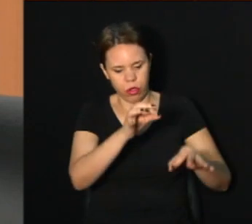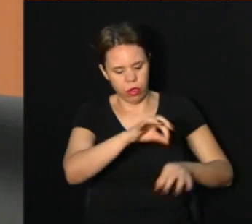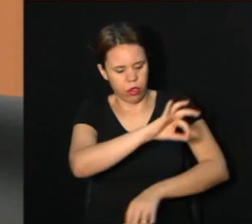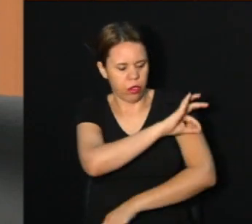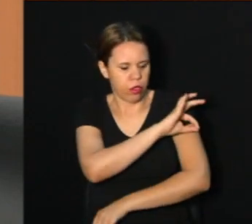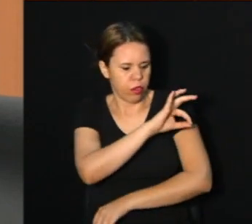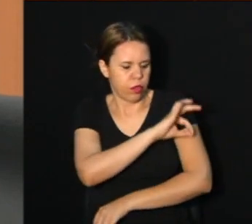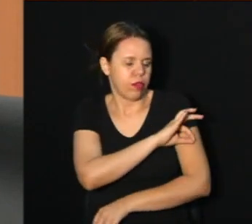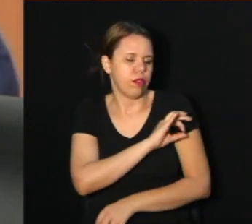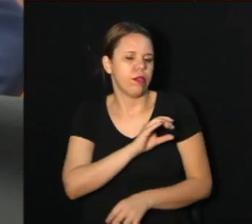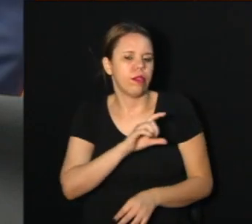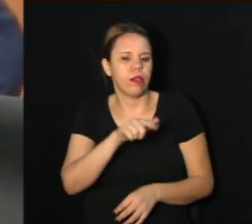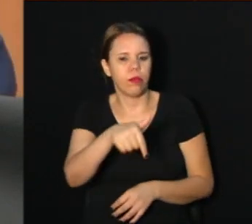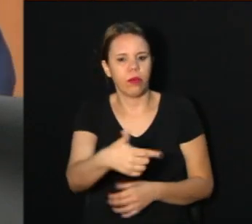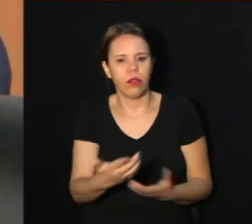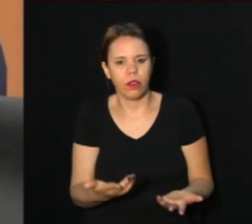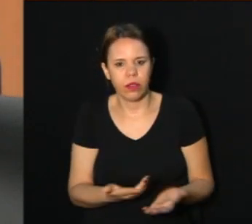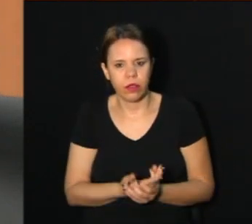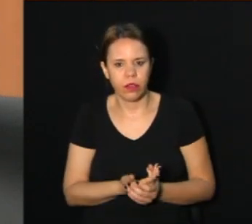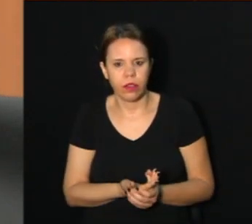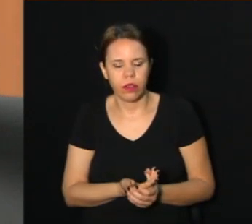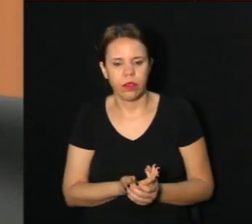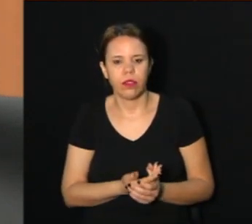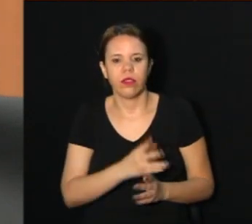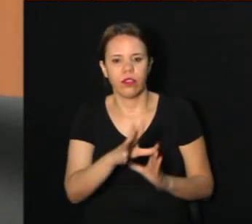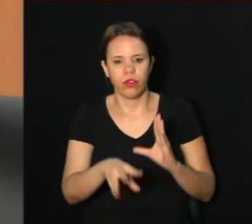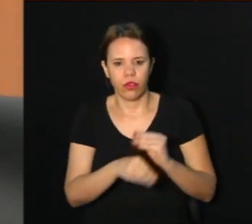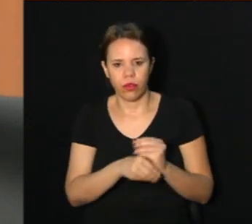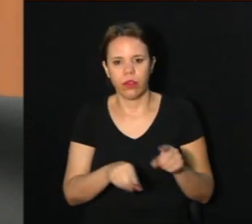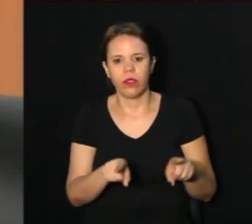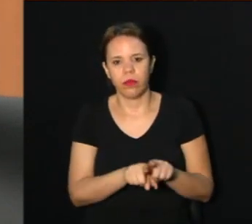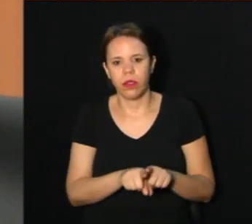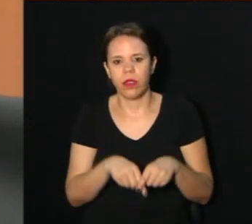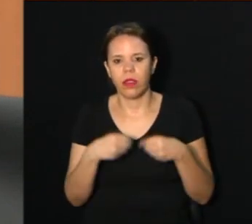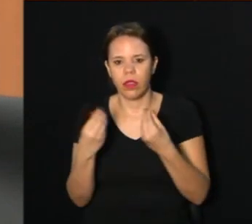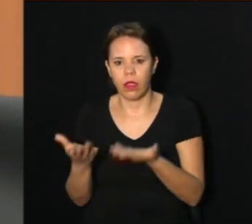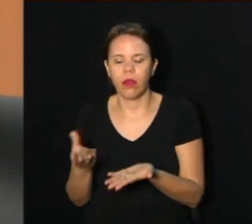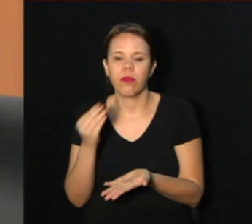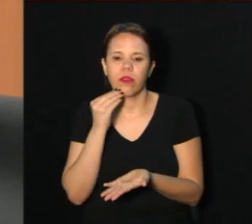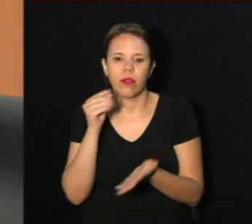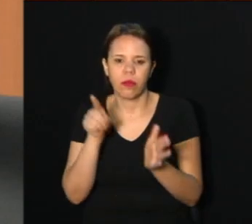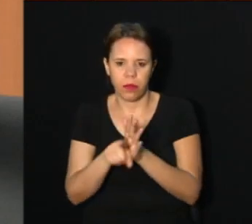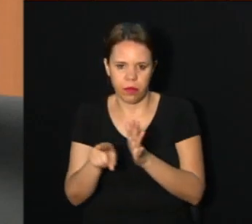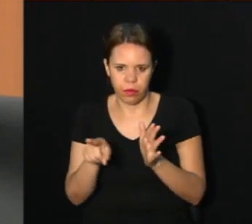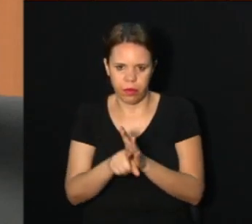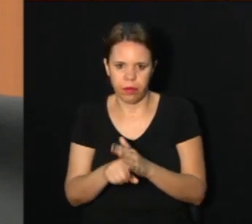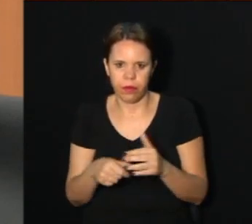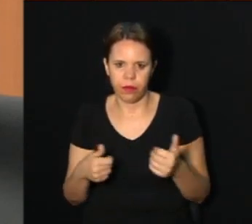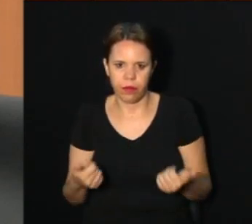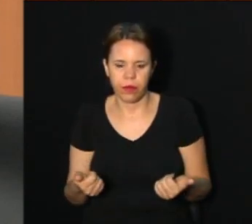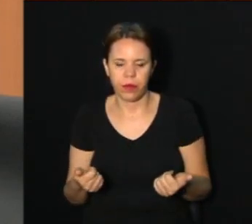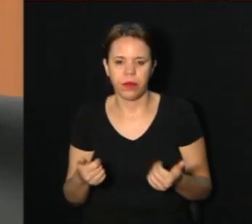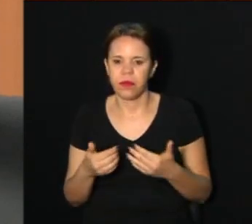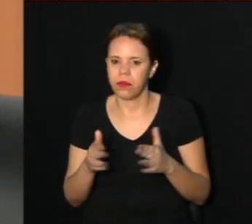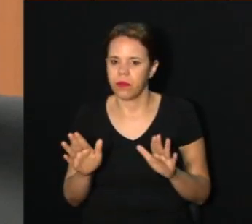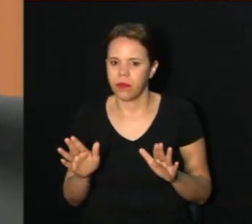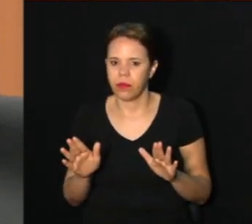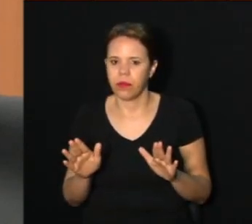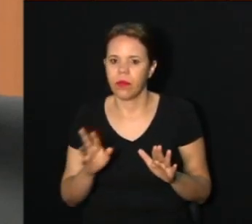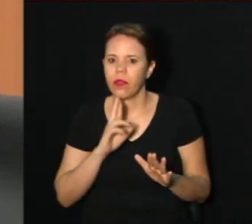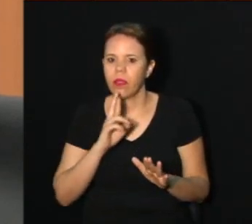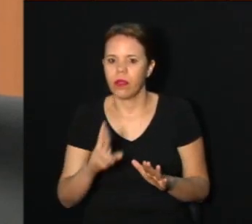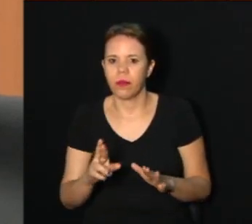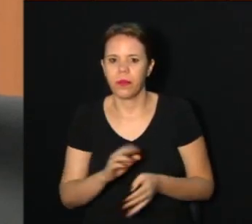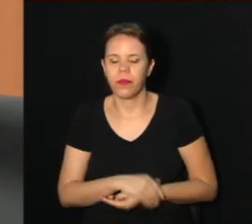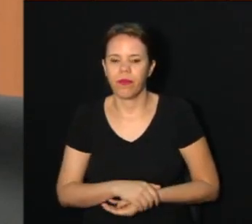e depois o senhor vai dar oportunidade para perguntas, né? Eu estaria à disposição também para